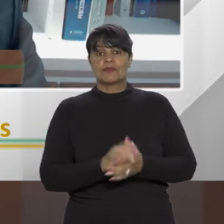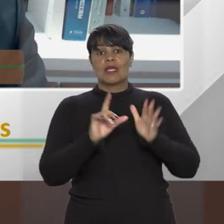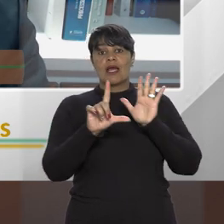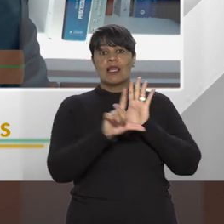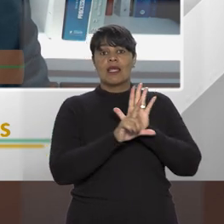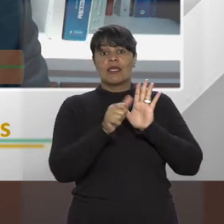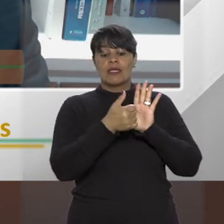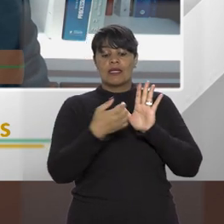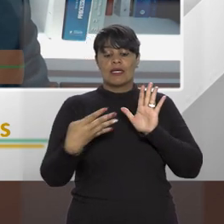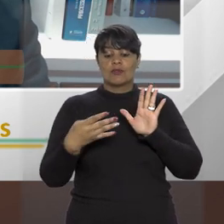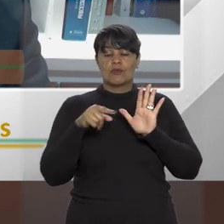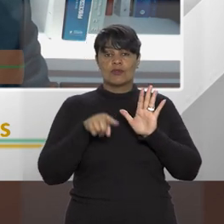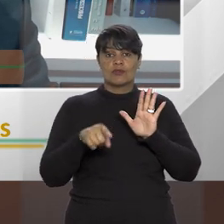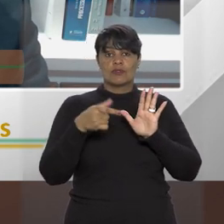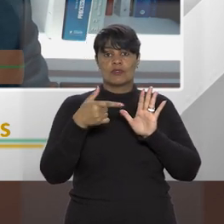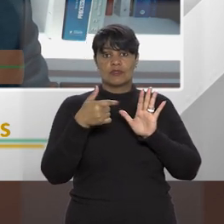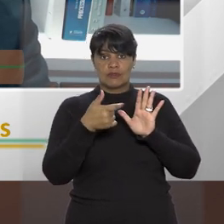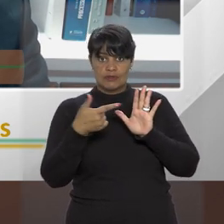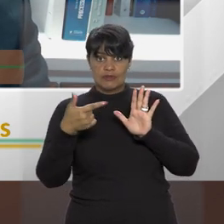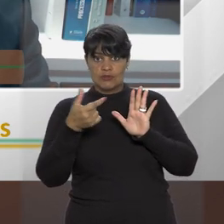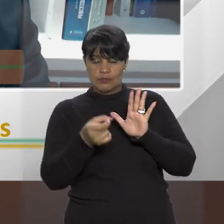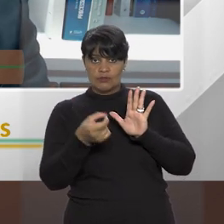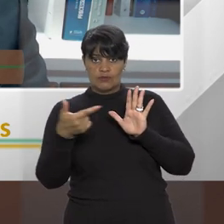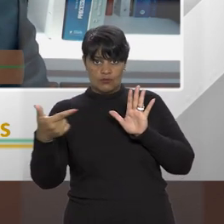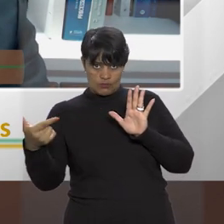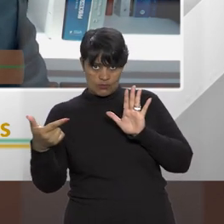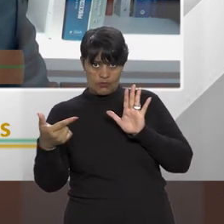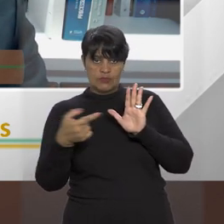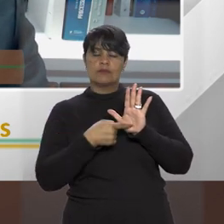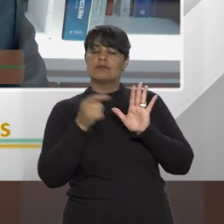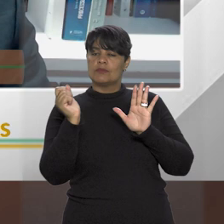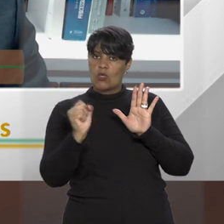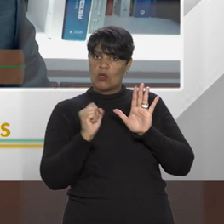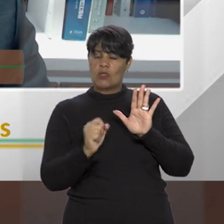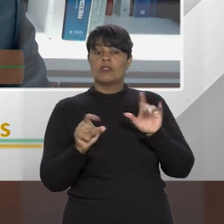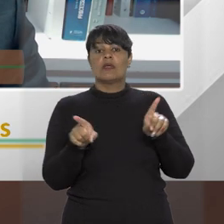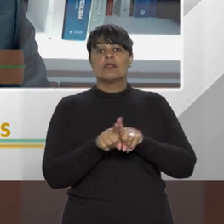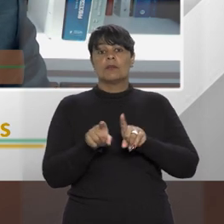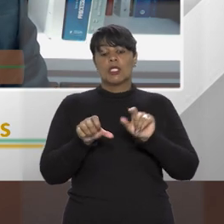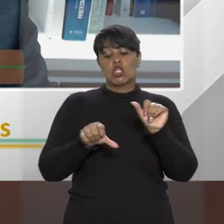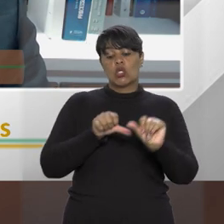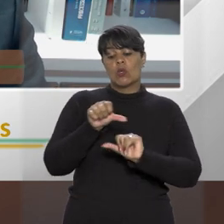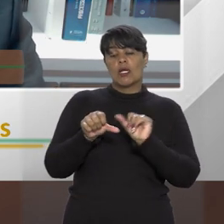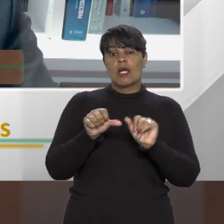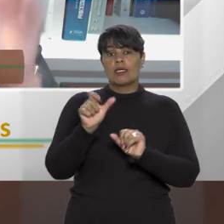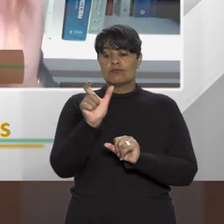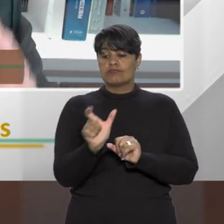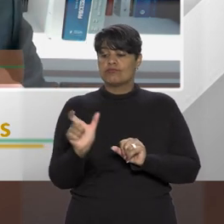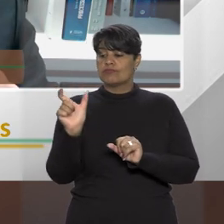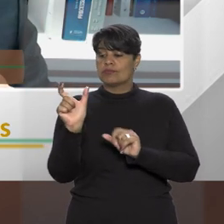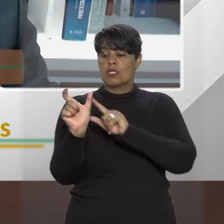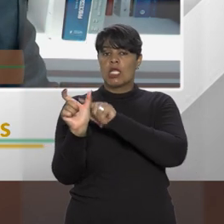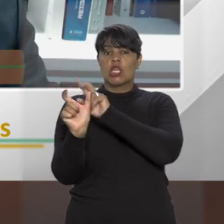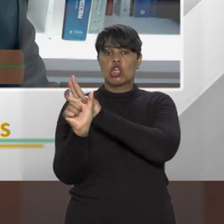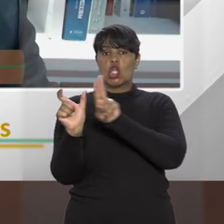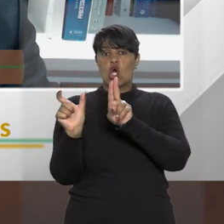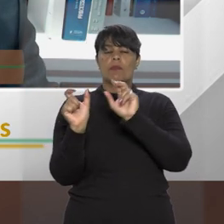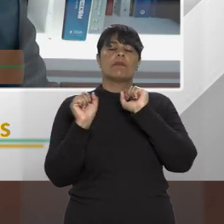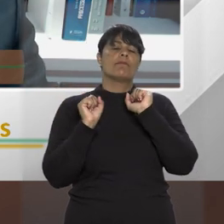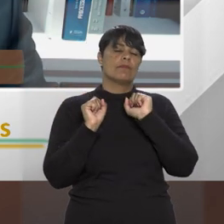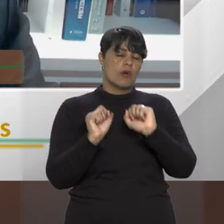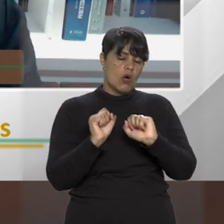de nome, independentemente de transexualidade, também pela 14.382 de 2022. Só para citar aí